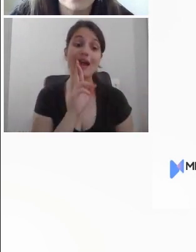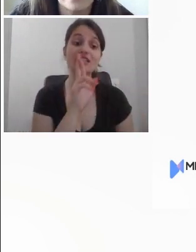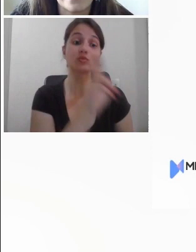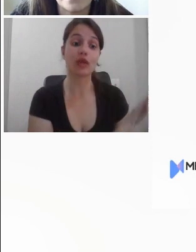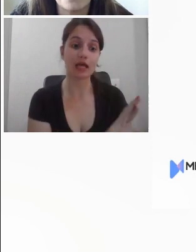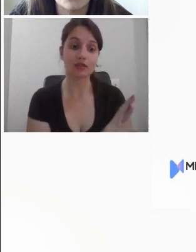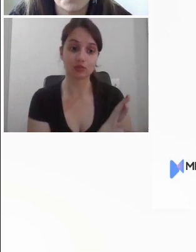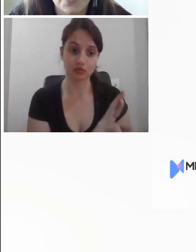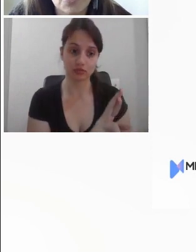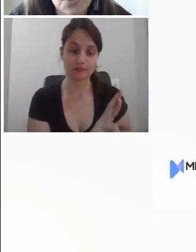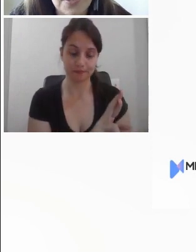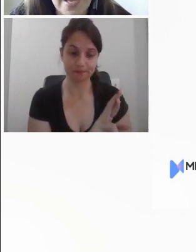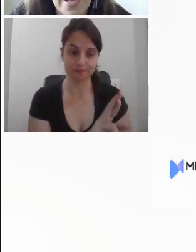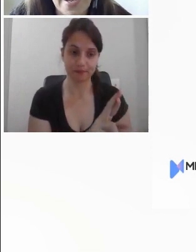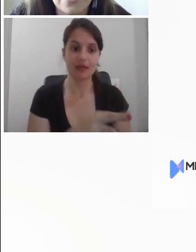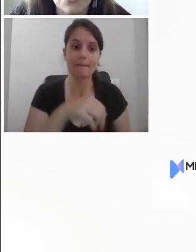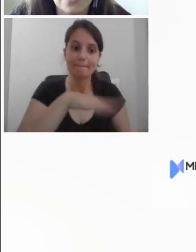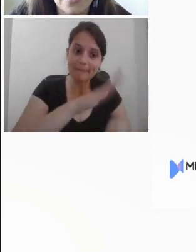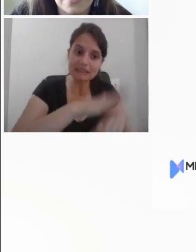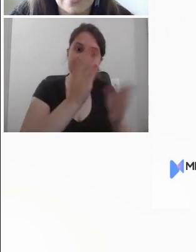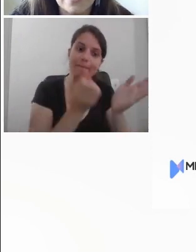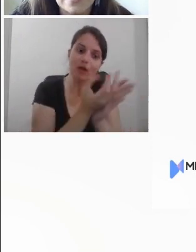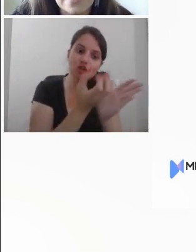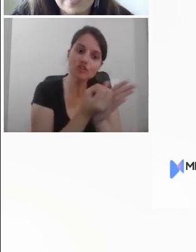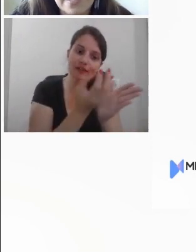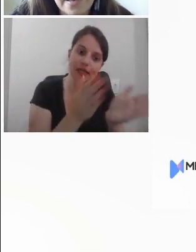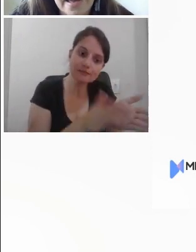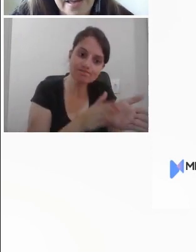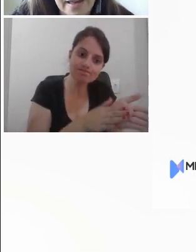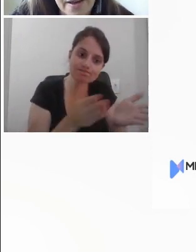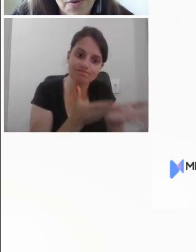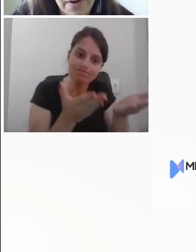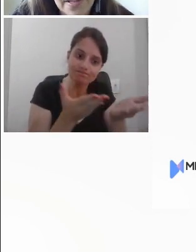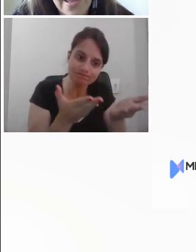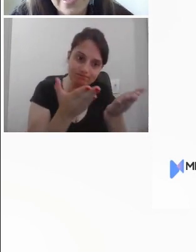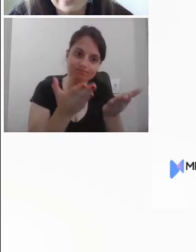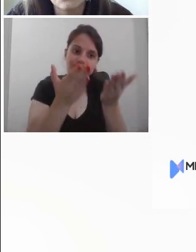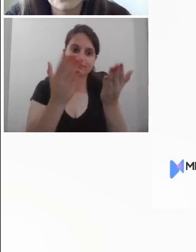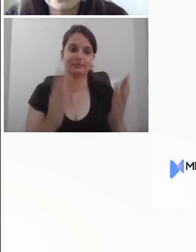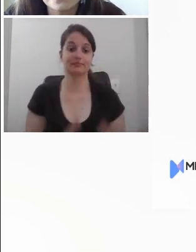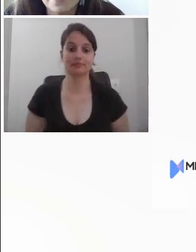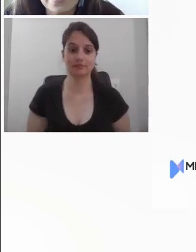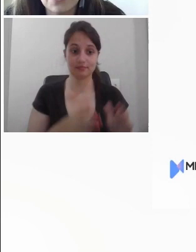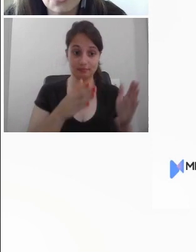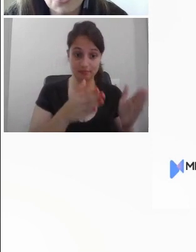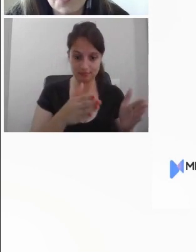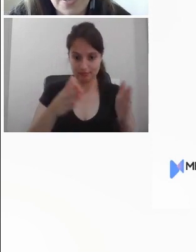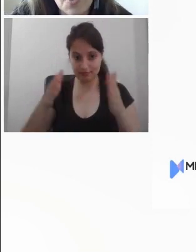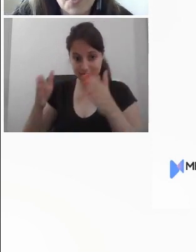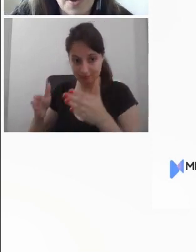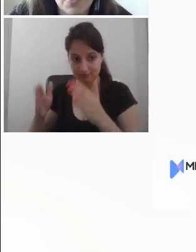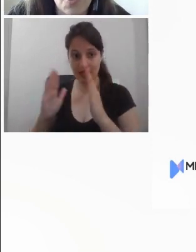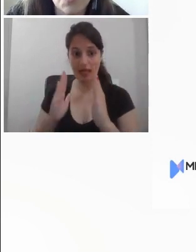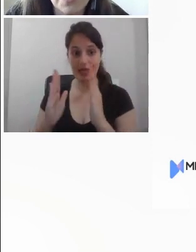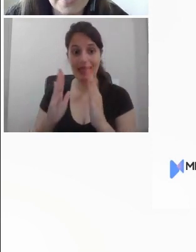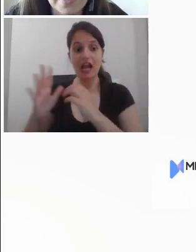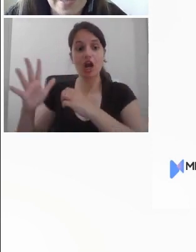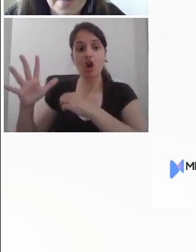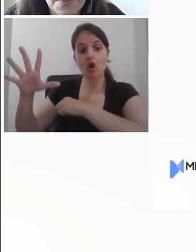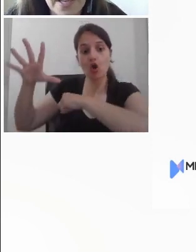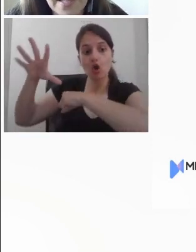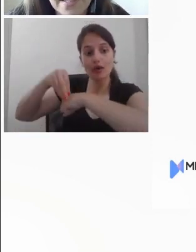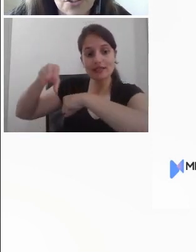Eh maior produtividade e eh na era do conhecimento a gente veio ao longo